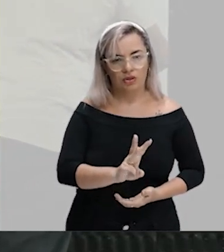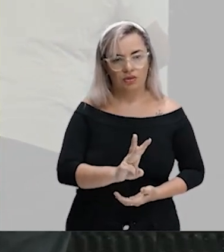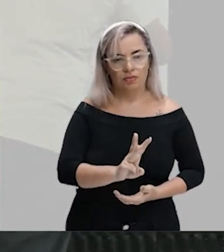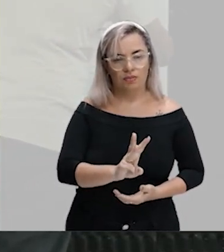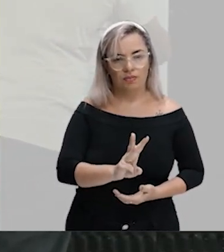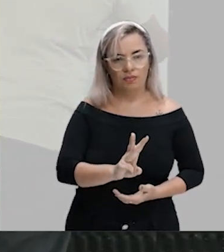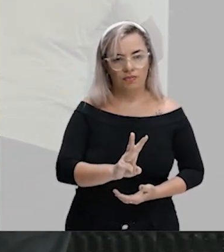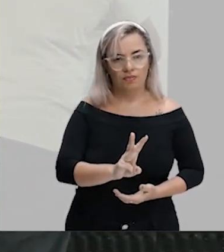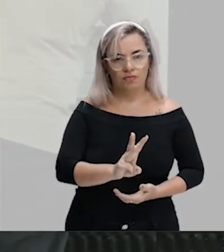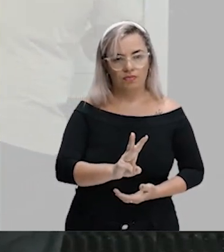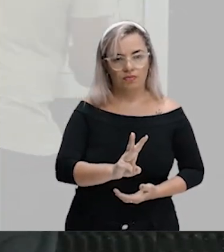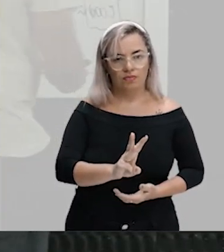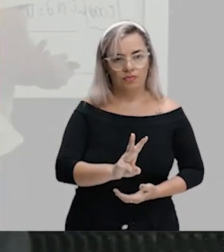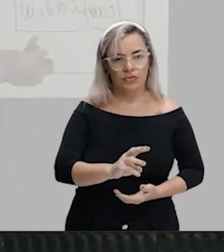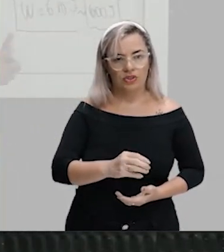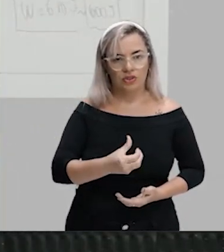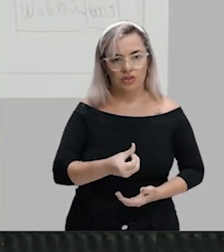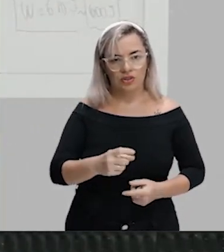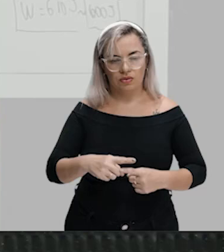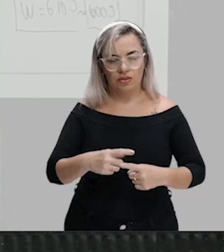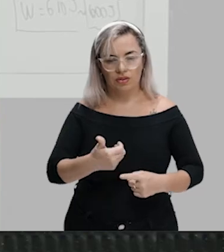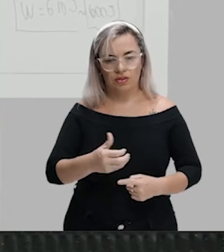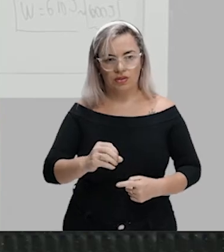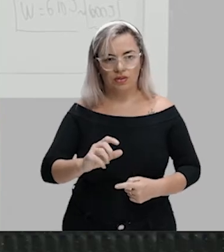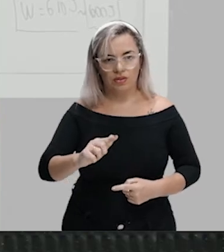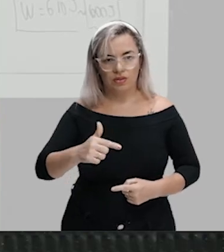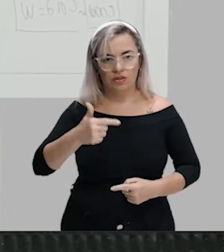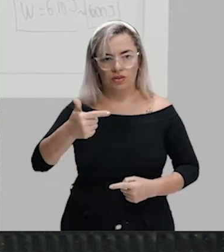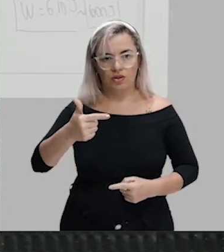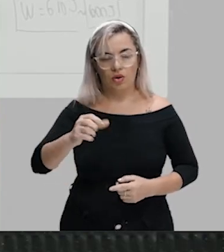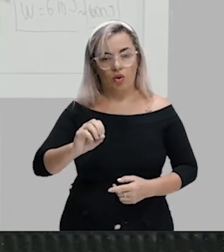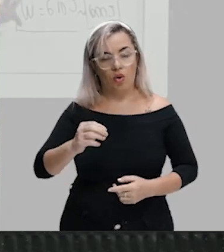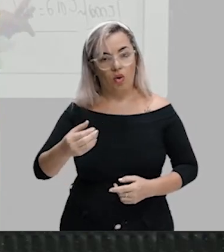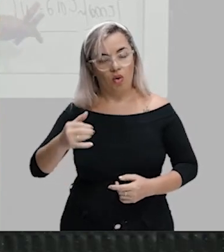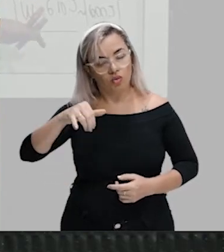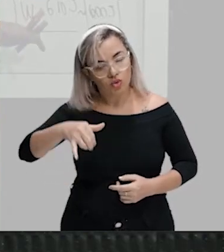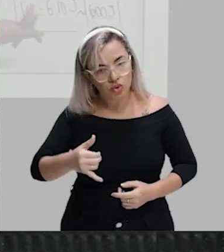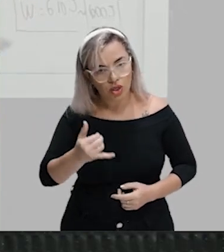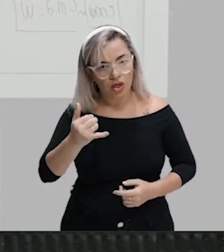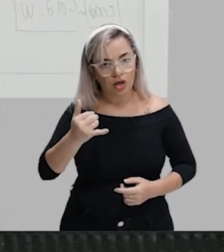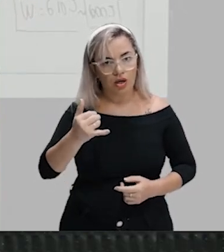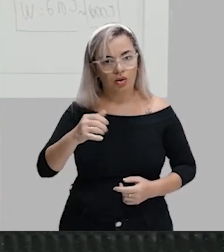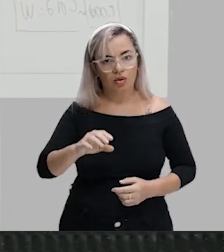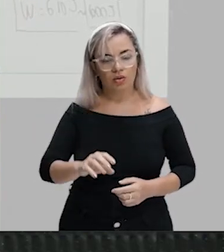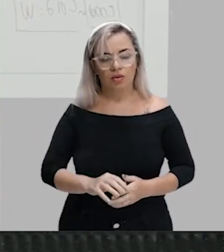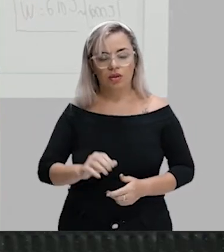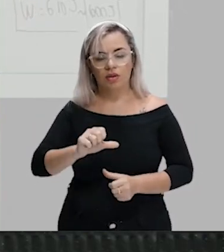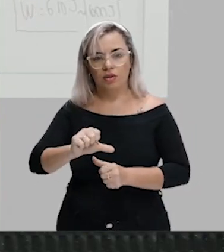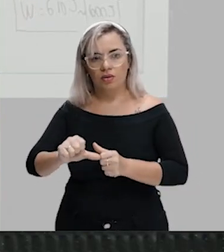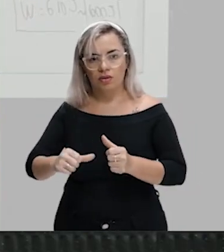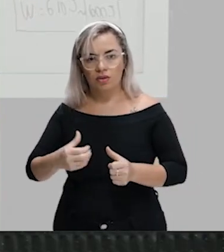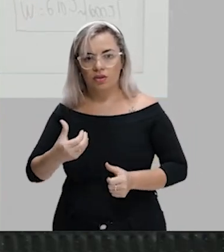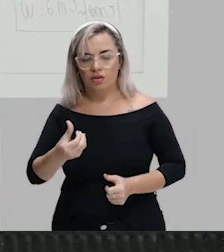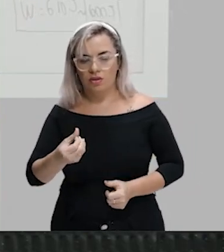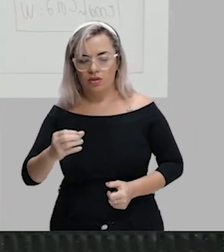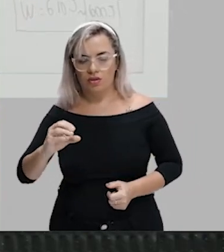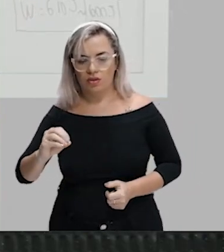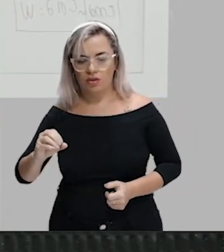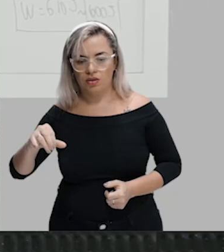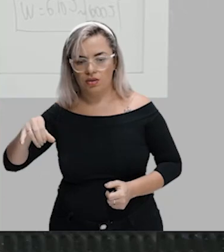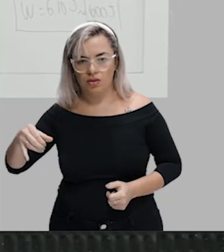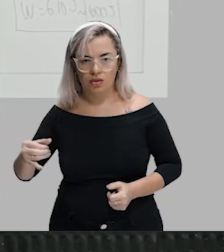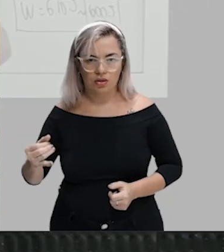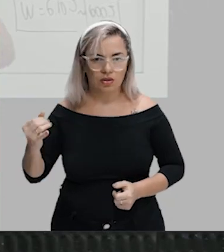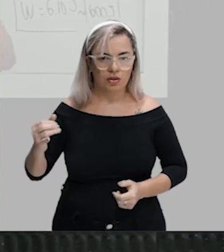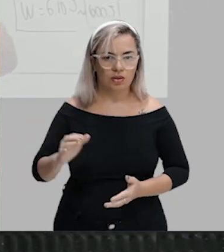600 joules. Pronto. Então, como nós já temos o trabalho, que é 600, tá ok? Para tirar a energia